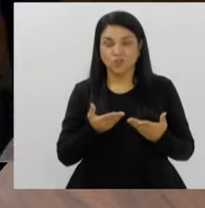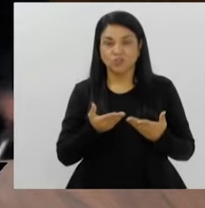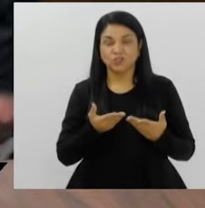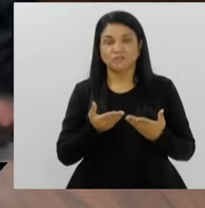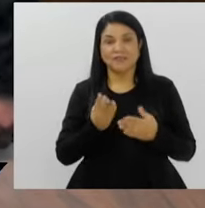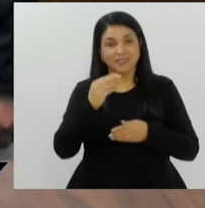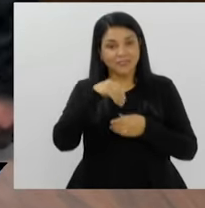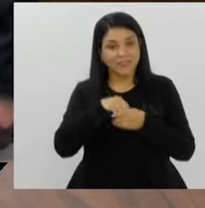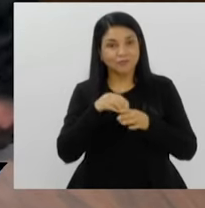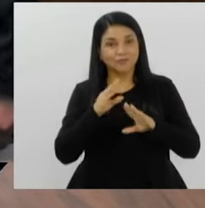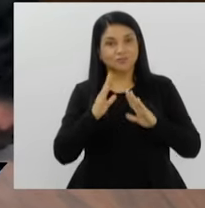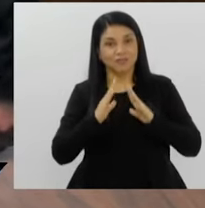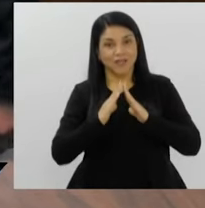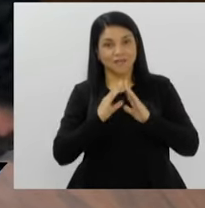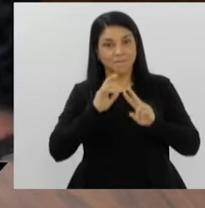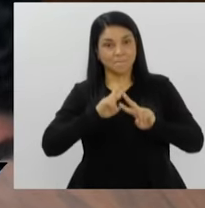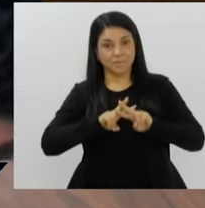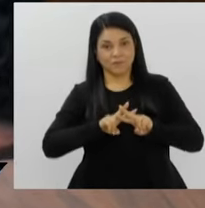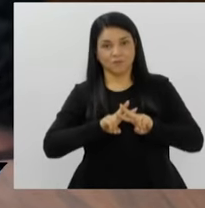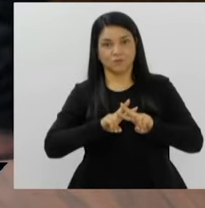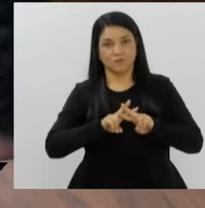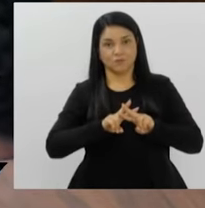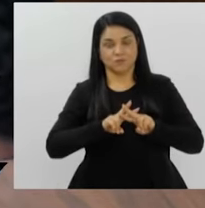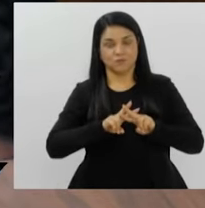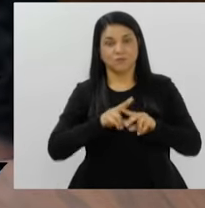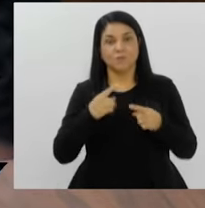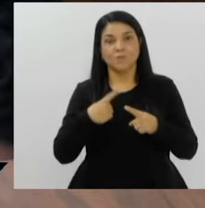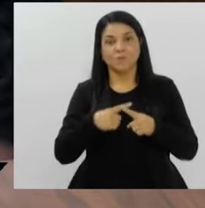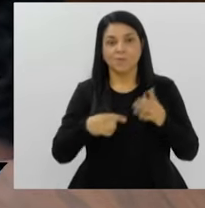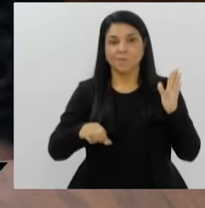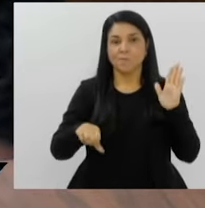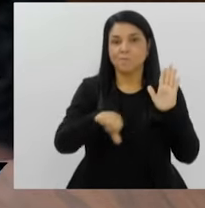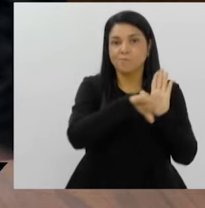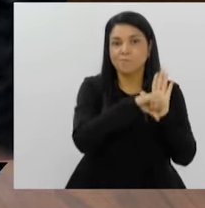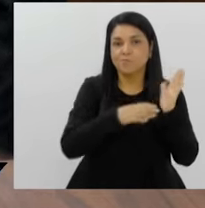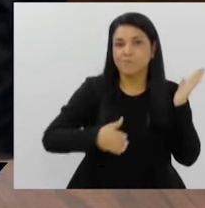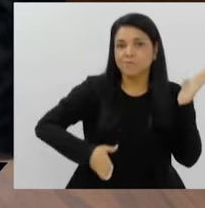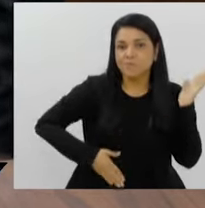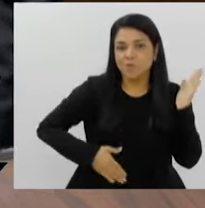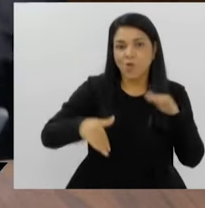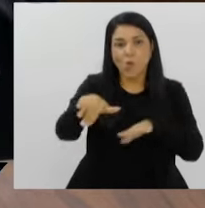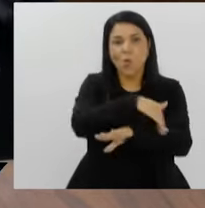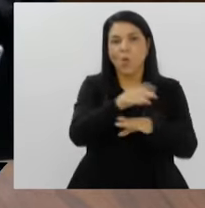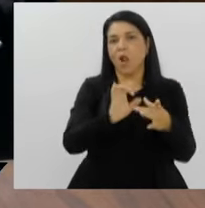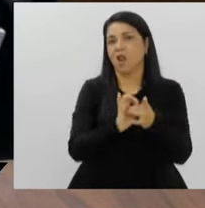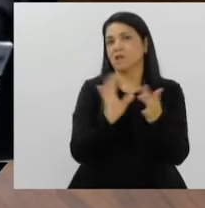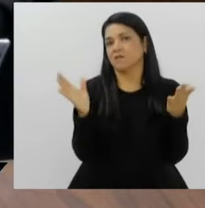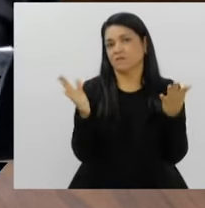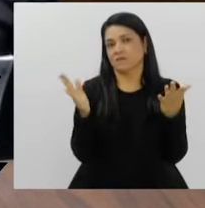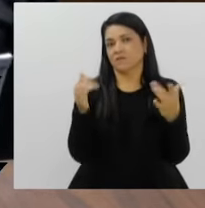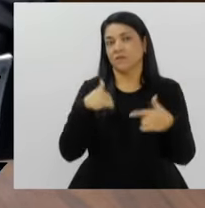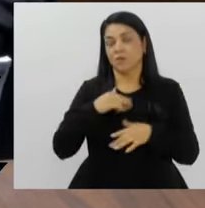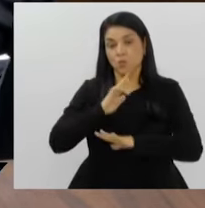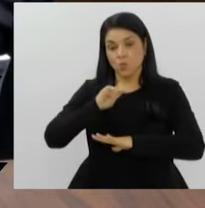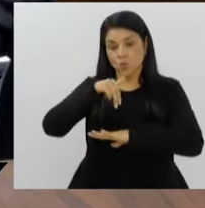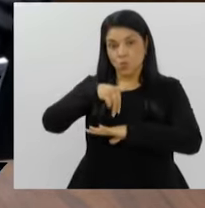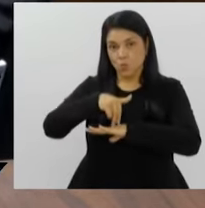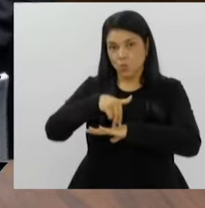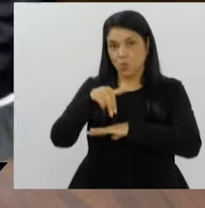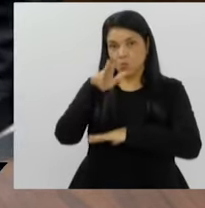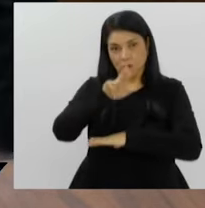vagabundos. Eu, senhor presidente, eu quero agradecer ao senhor, dizer que eu estou fazendo uso da palavra